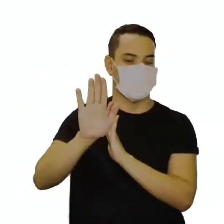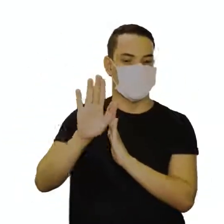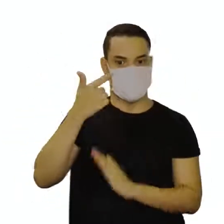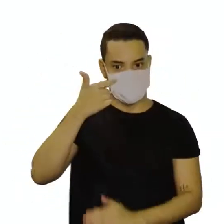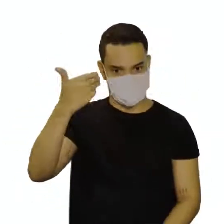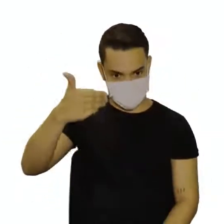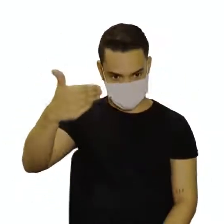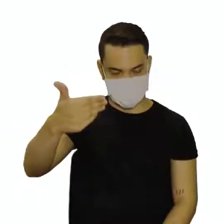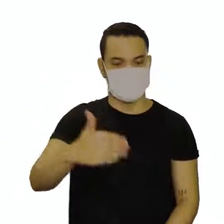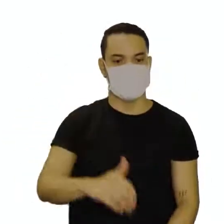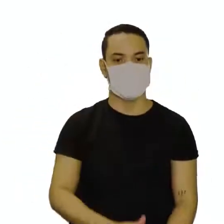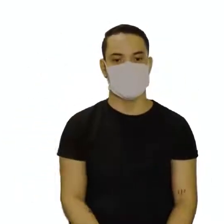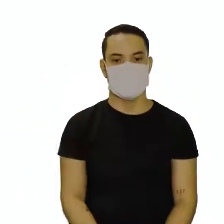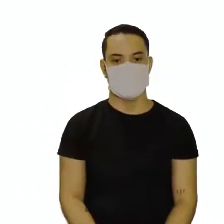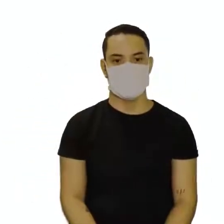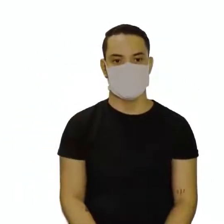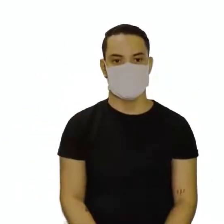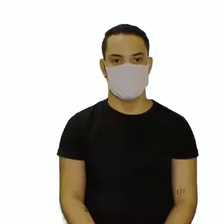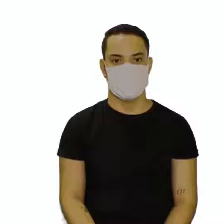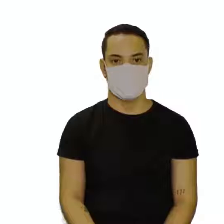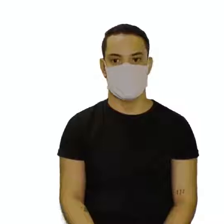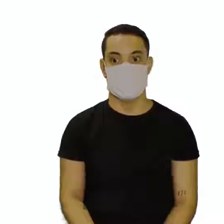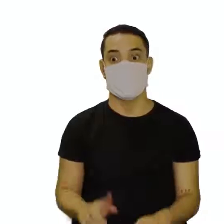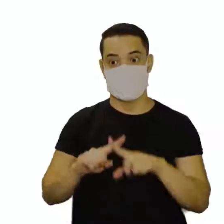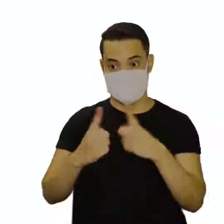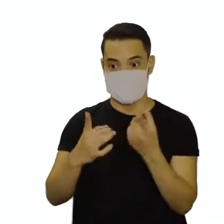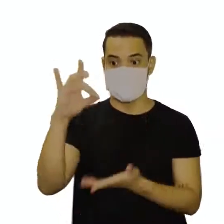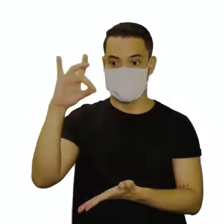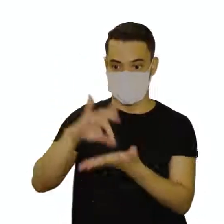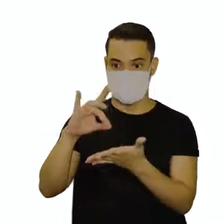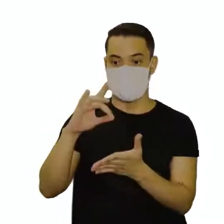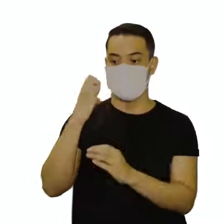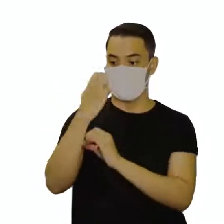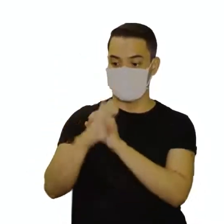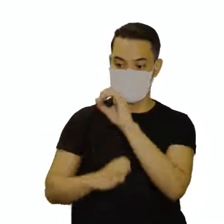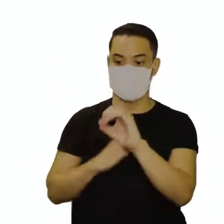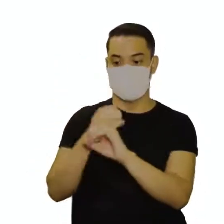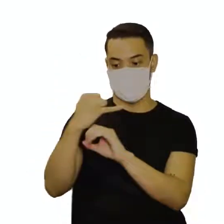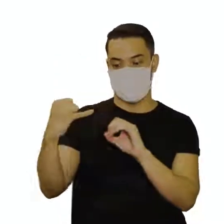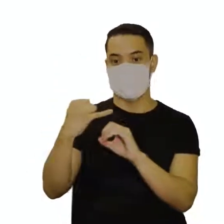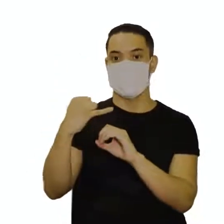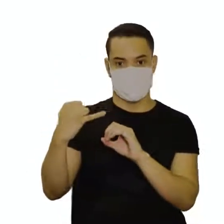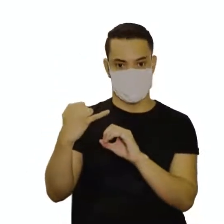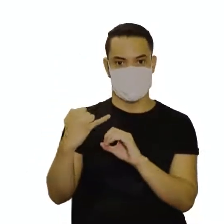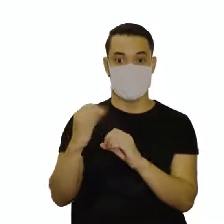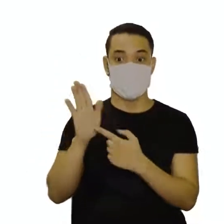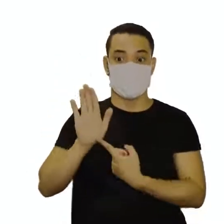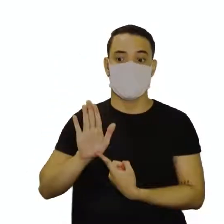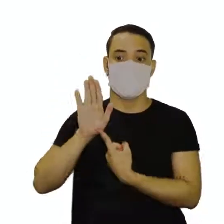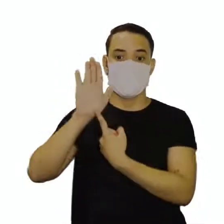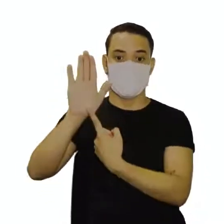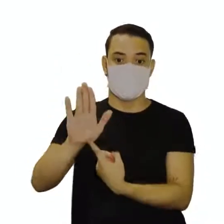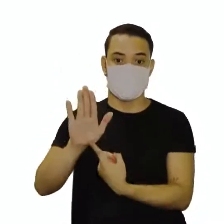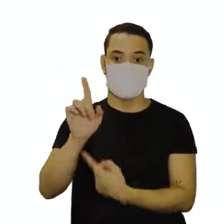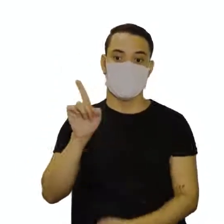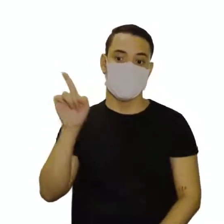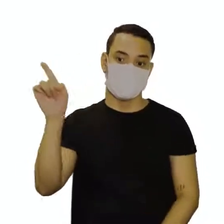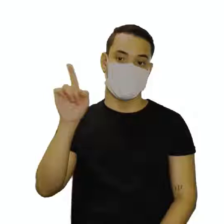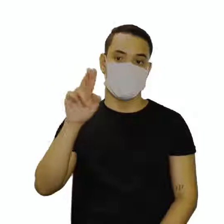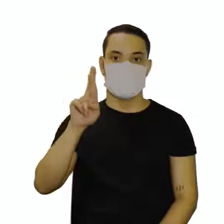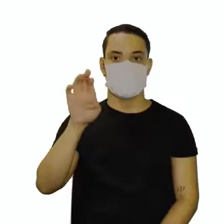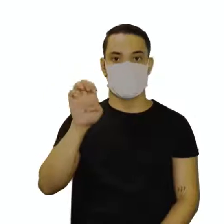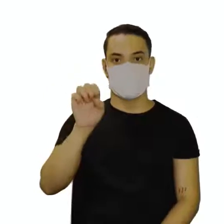conveniente colocar como se positivo se movesse, mas o real é o movimento dos elétrons. Aqui está mostrando como se fosse um resistor. O que é um